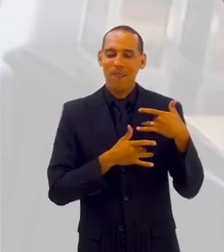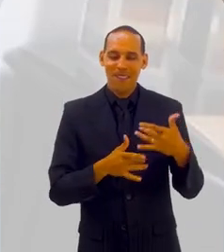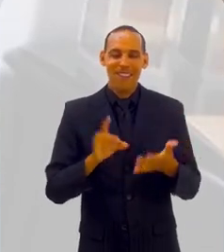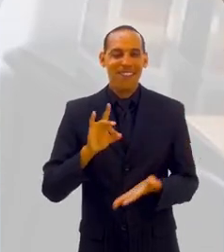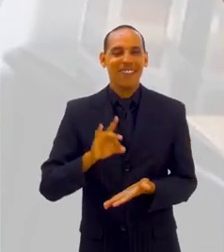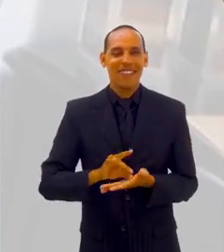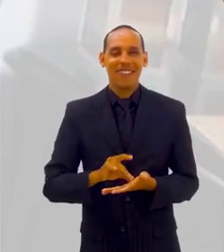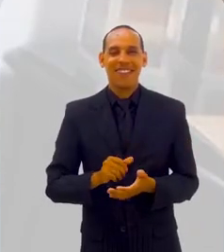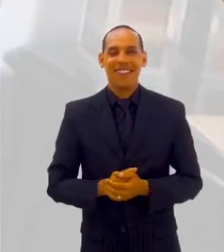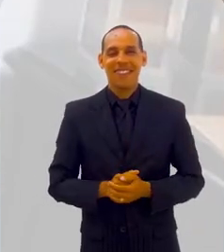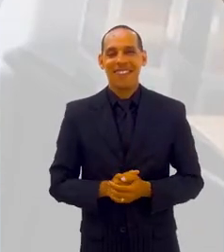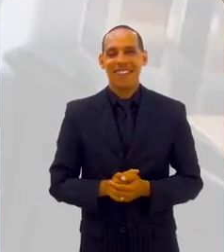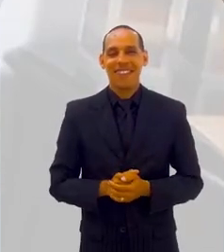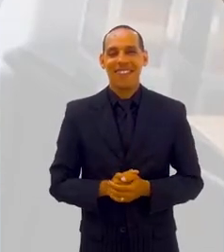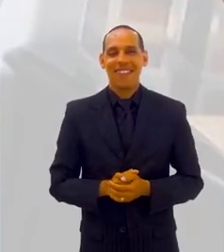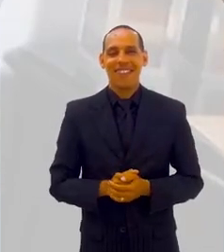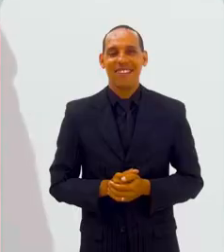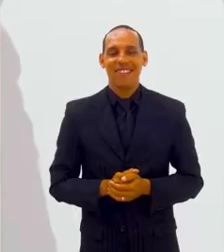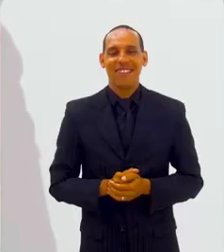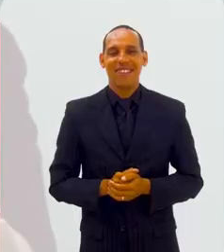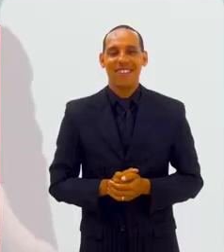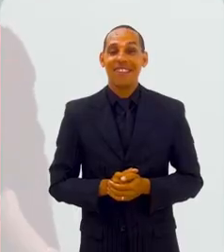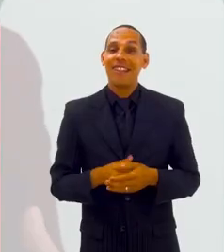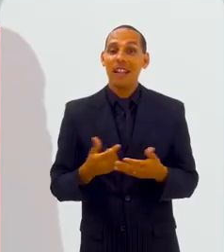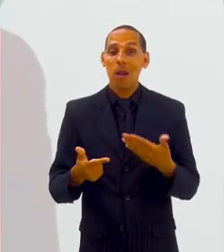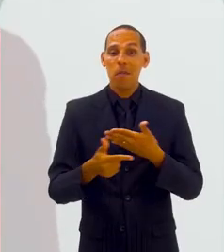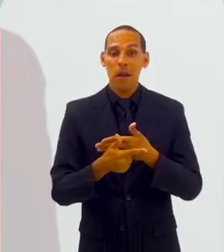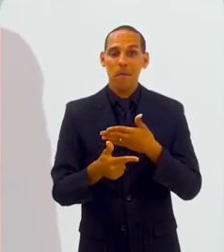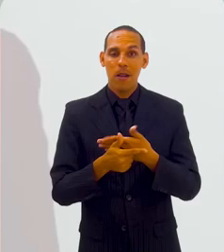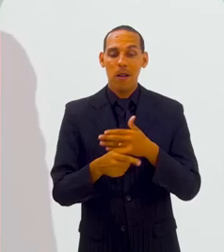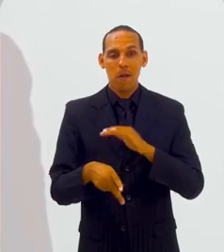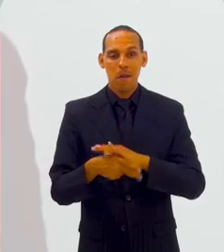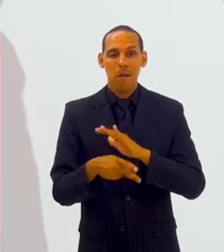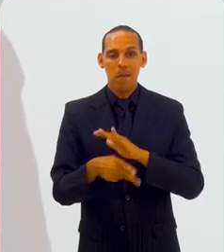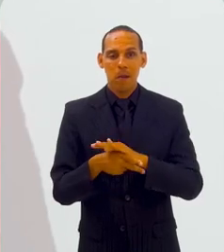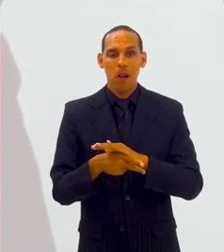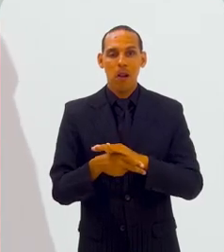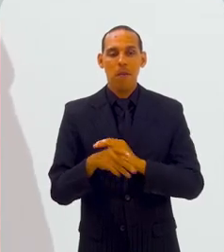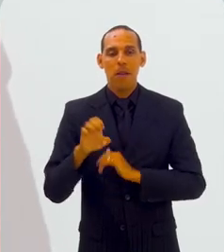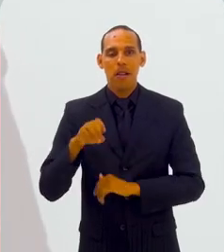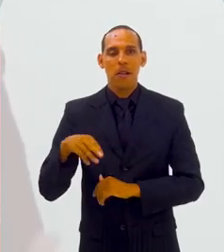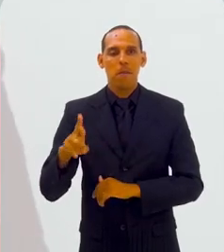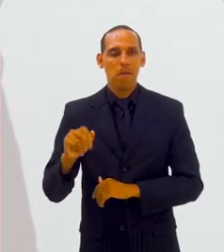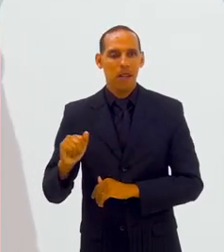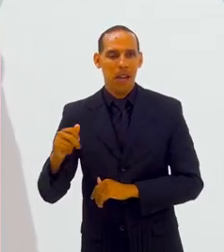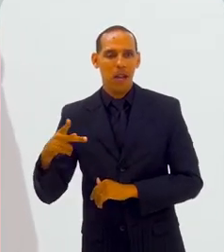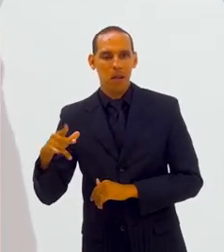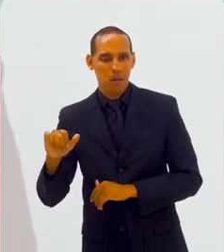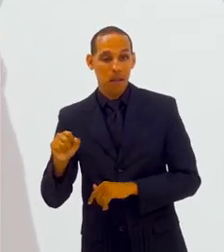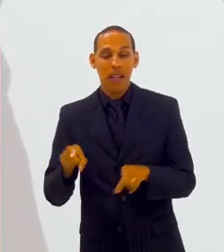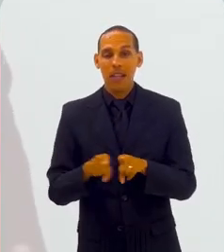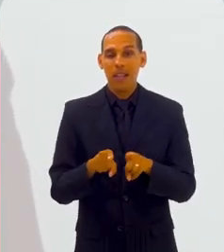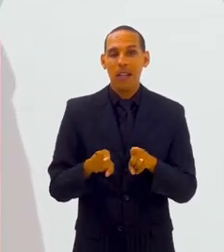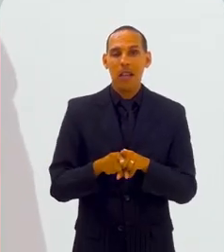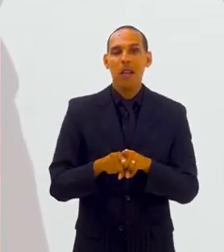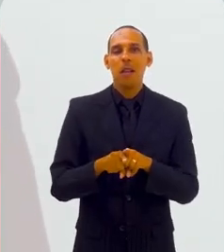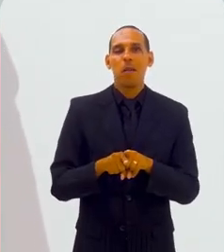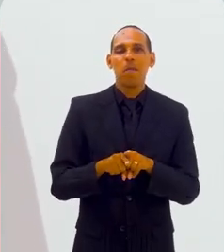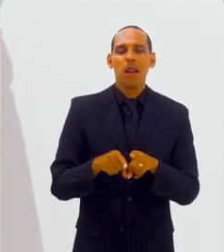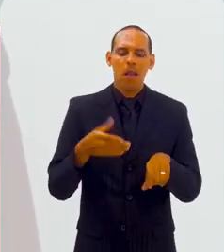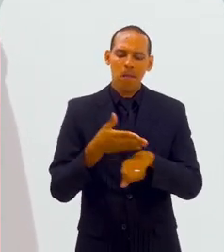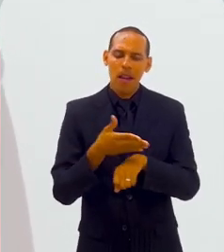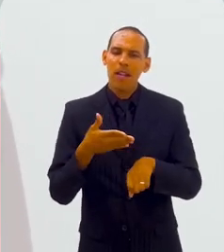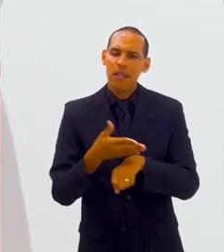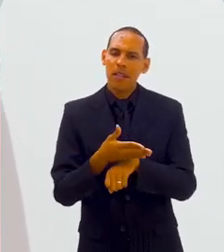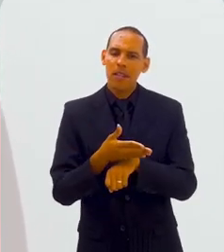esse plano, é de verdade. E pensando nesse papel, no trabalho já desenvolvido, na participação da Embrapa no Fórum de